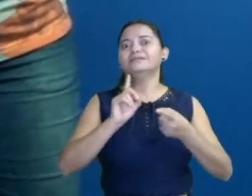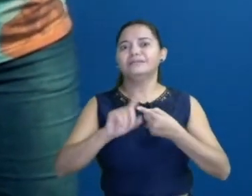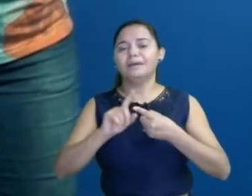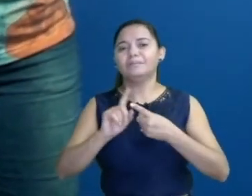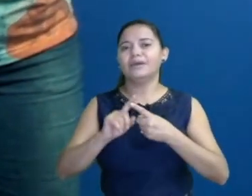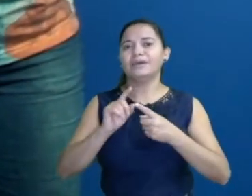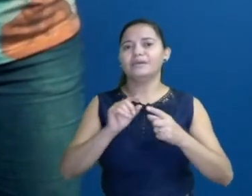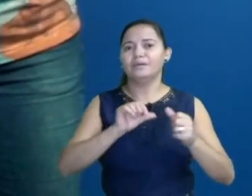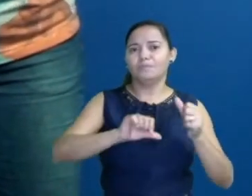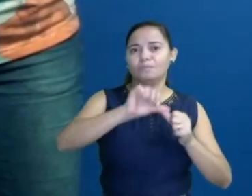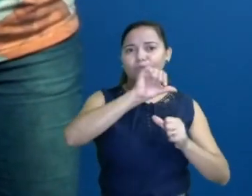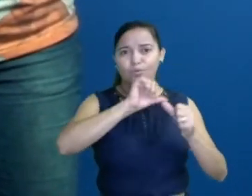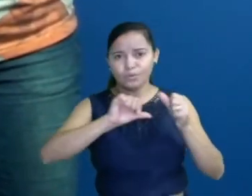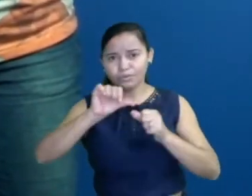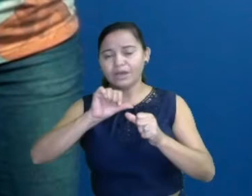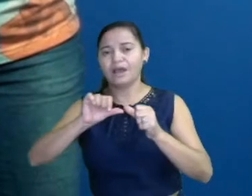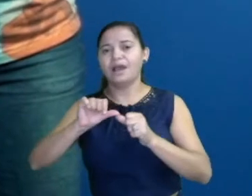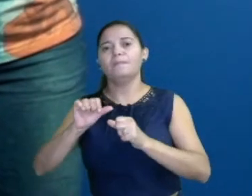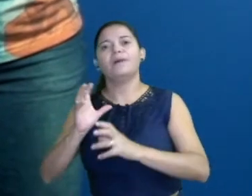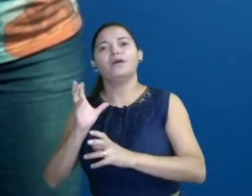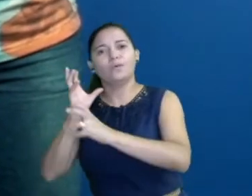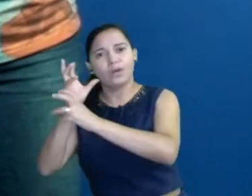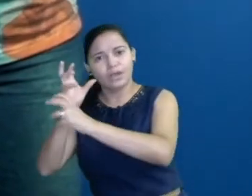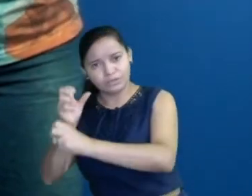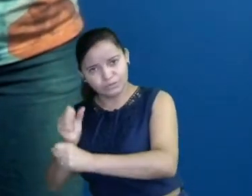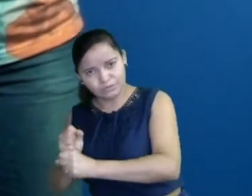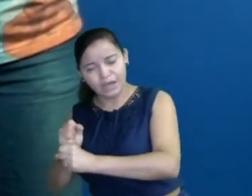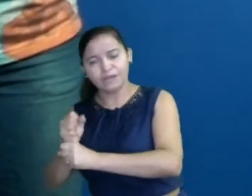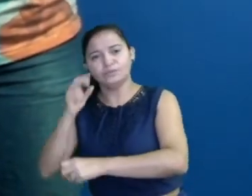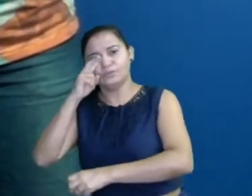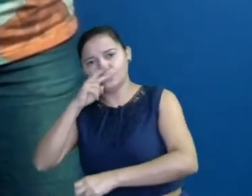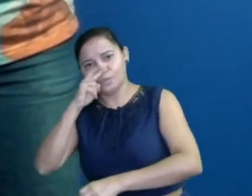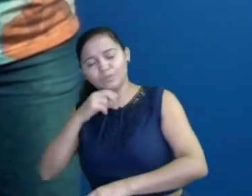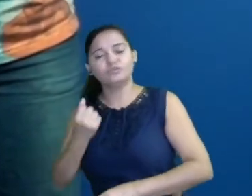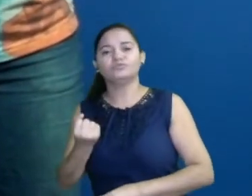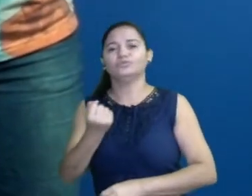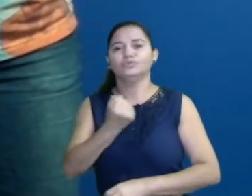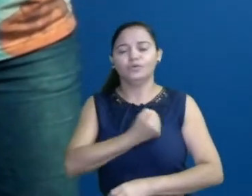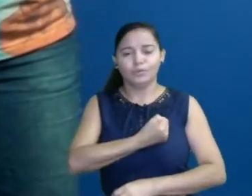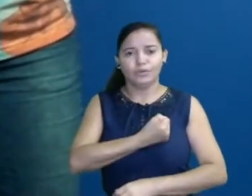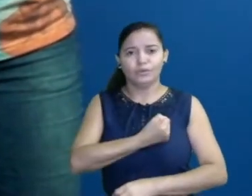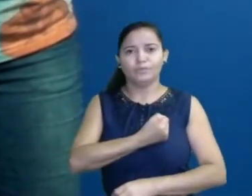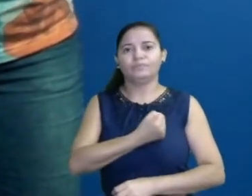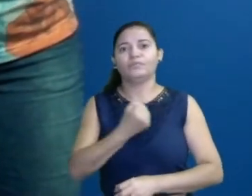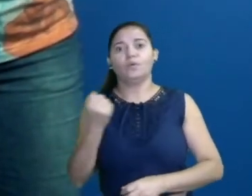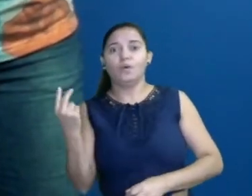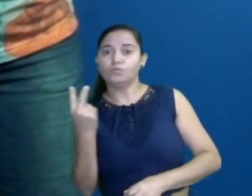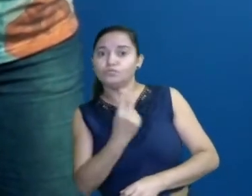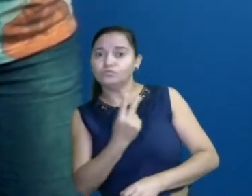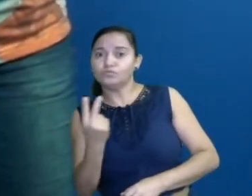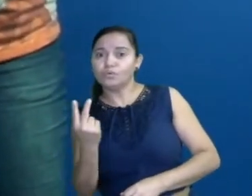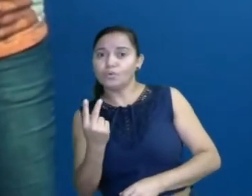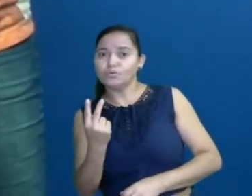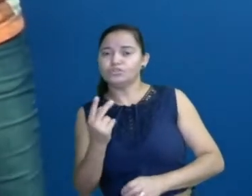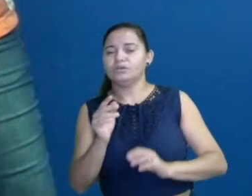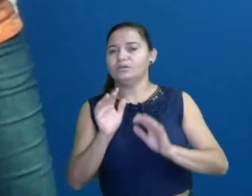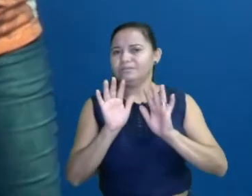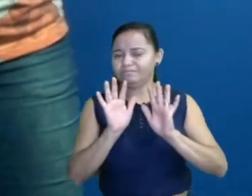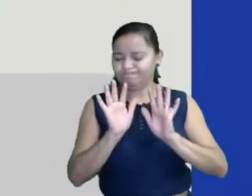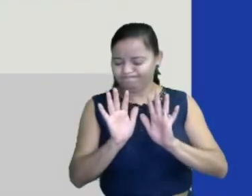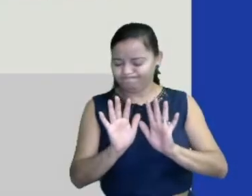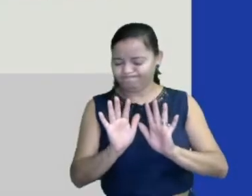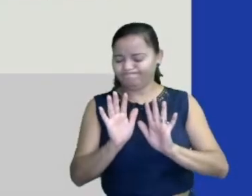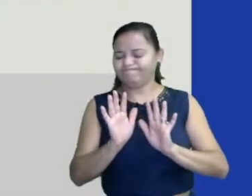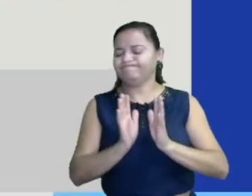resultado vai ser x esse mesmo número que está sendo multiplicado a Um dos fatores o aos dois fatores Então vamos